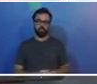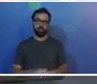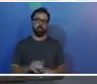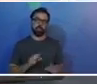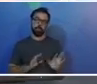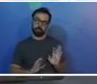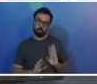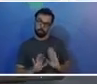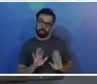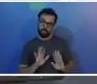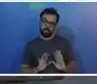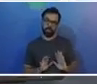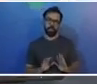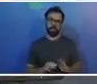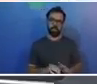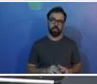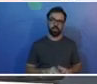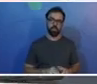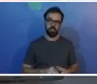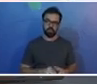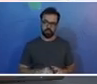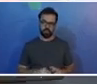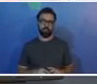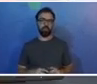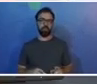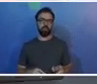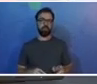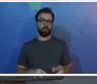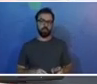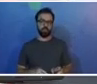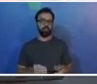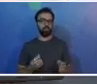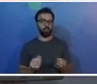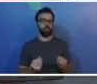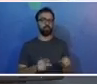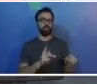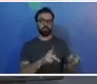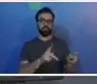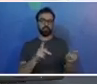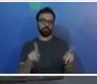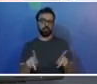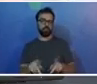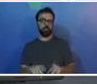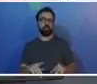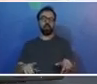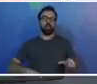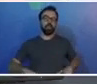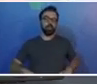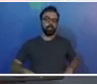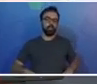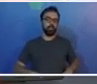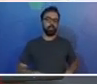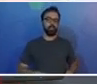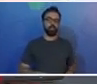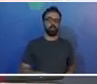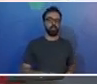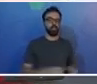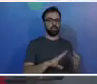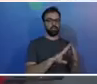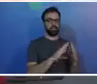mesma coisa. Professor que trabalha no particular, trabalha na rede pública também. Então, são alguns